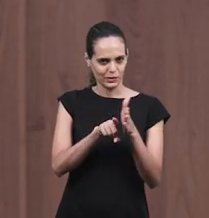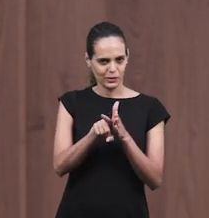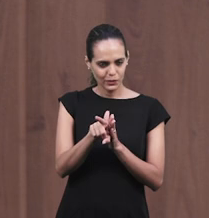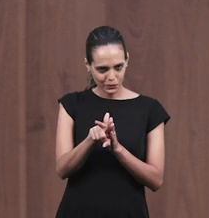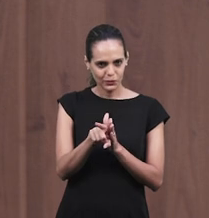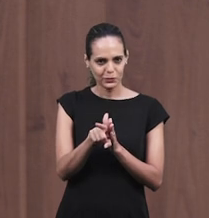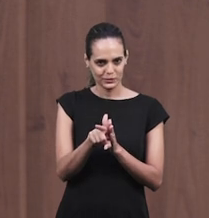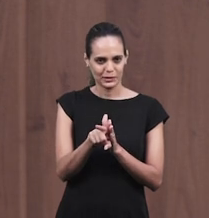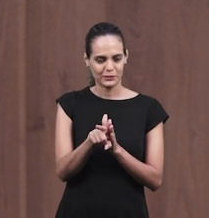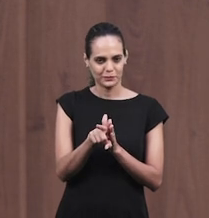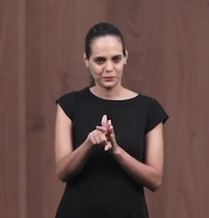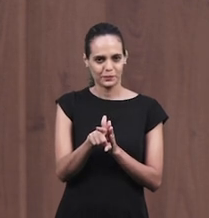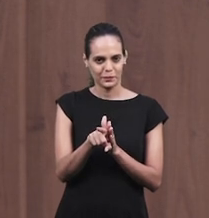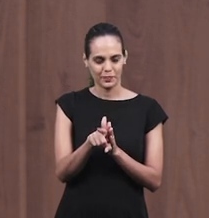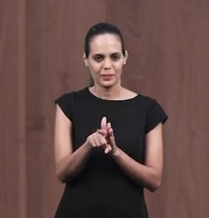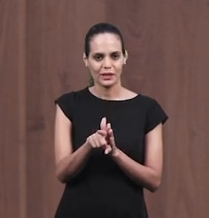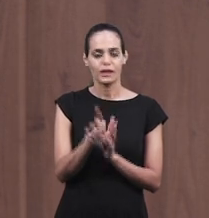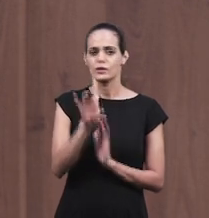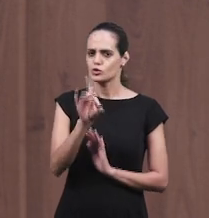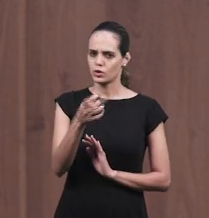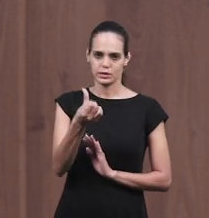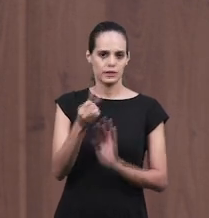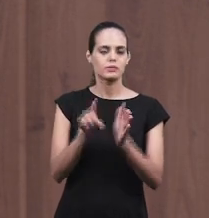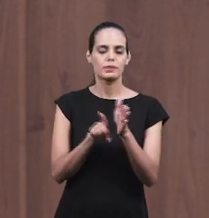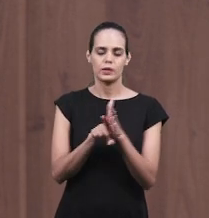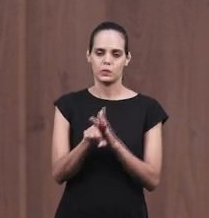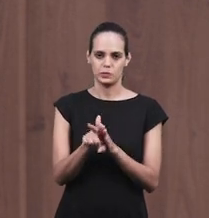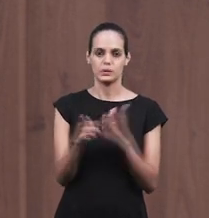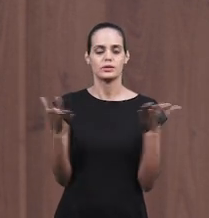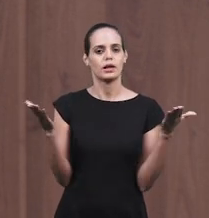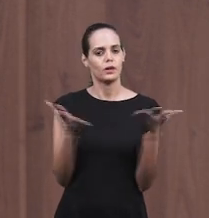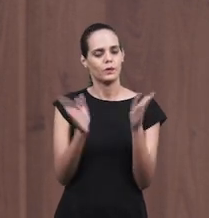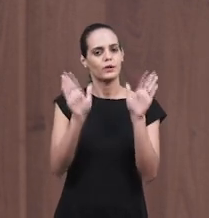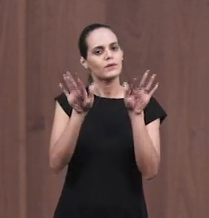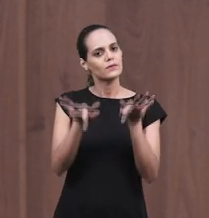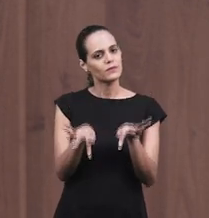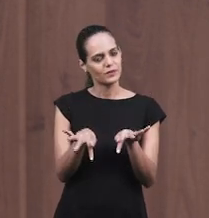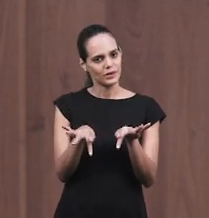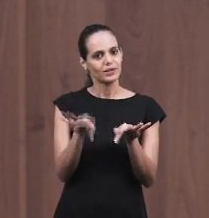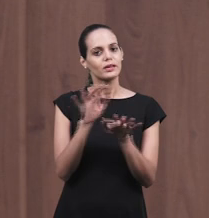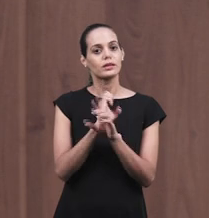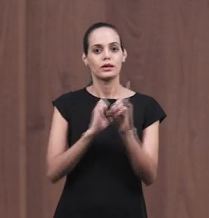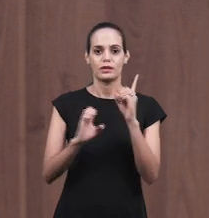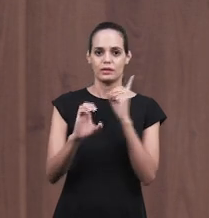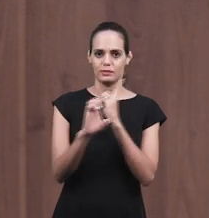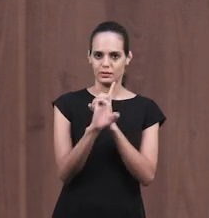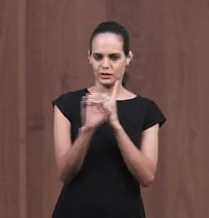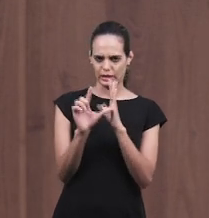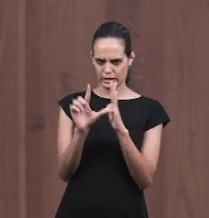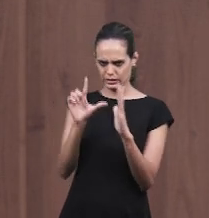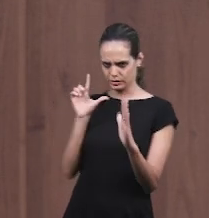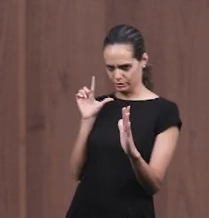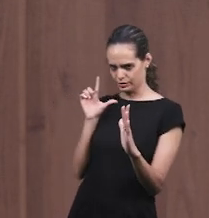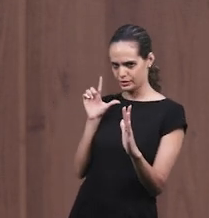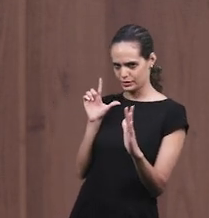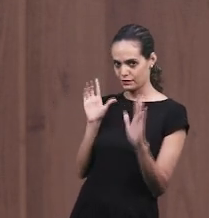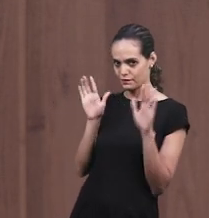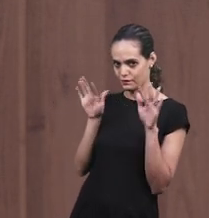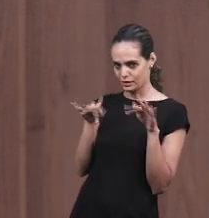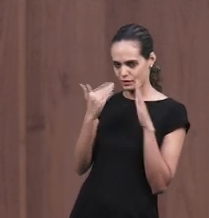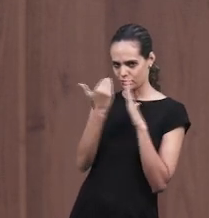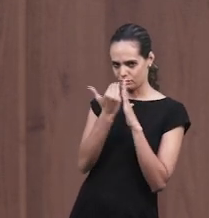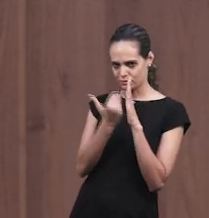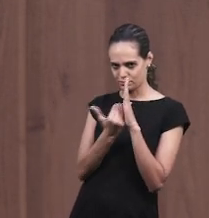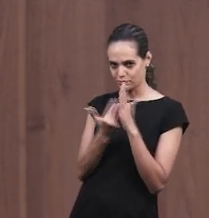após a nossa sexta pergunta. Desta vez foram somente 6 perguntas nós então encerramos aqui a nossa